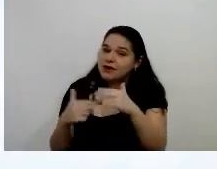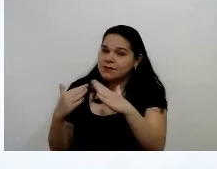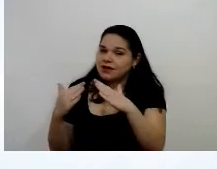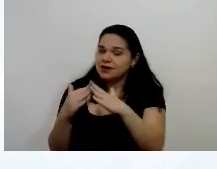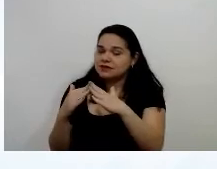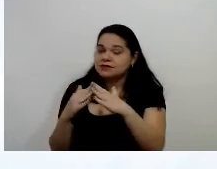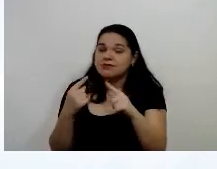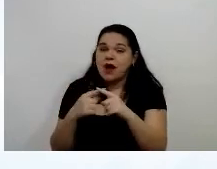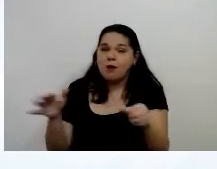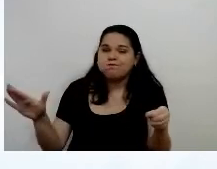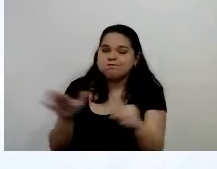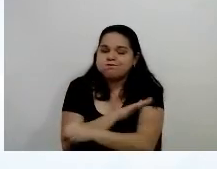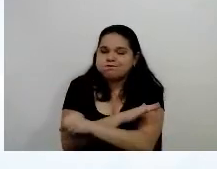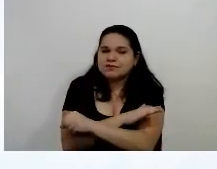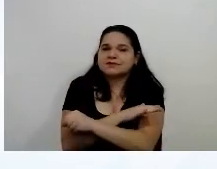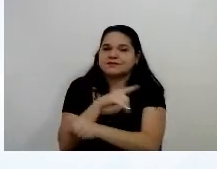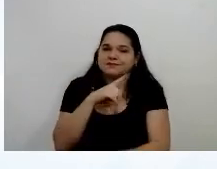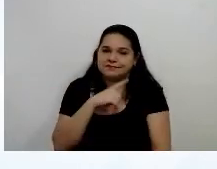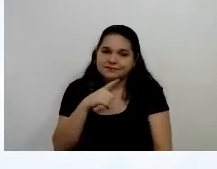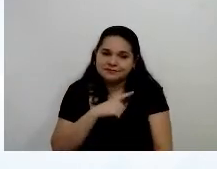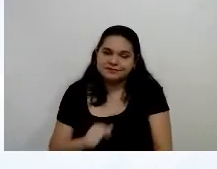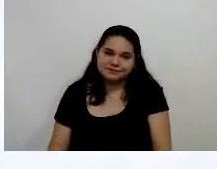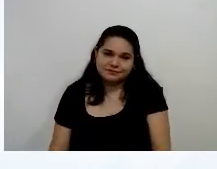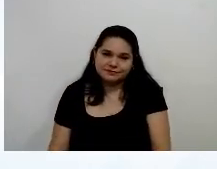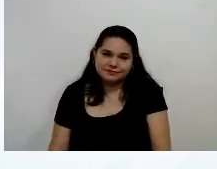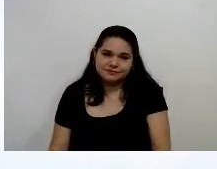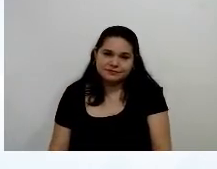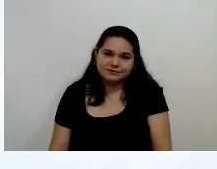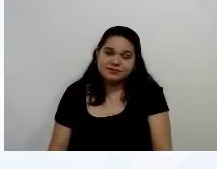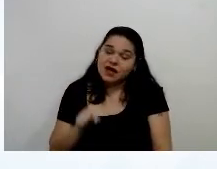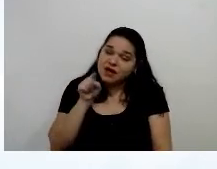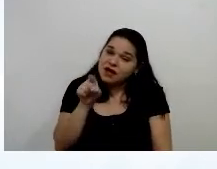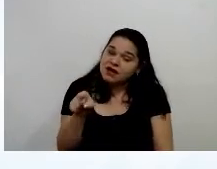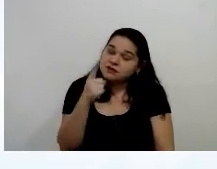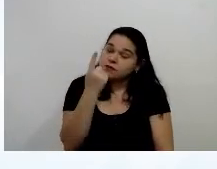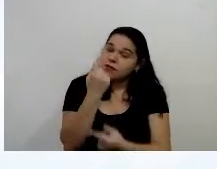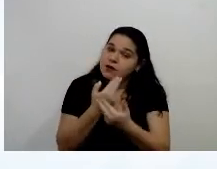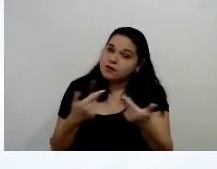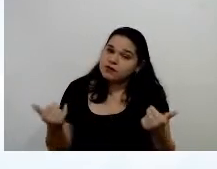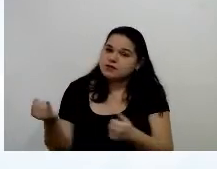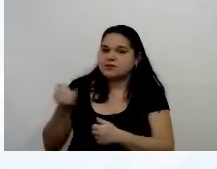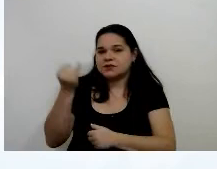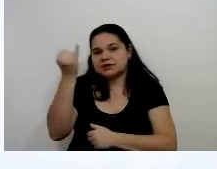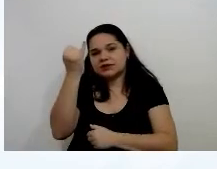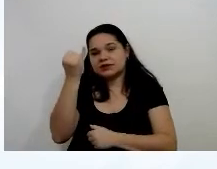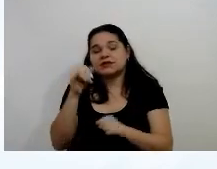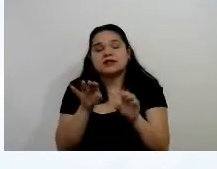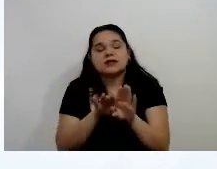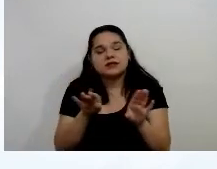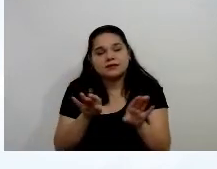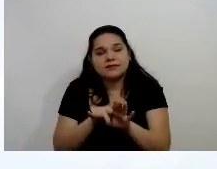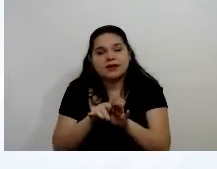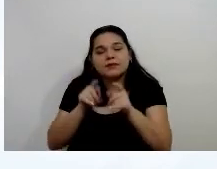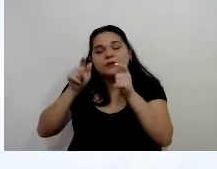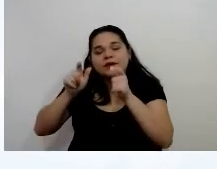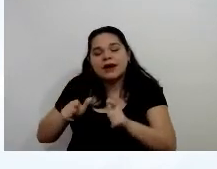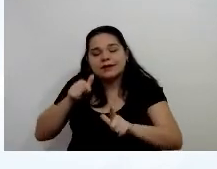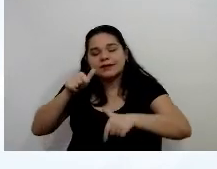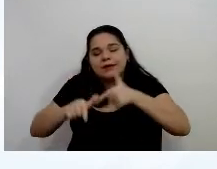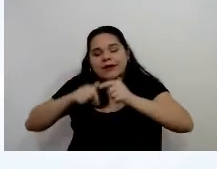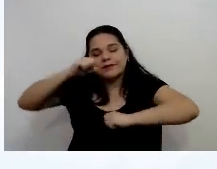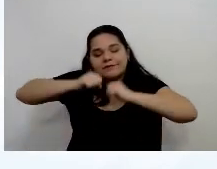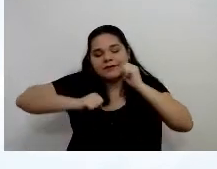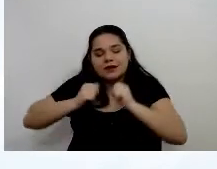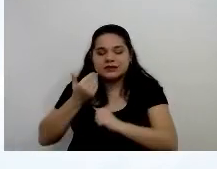muita aglomeração. Eu acho que este é um ponto importante e é onde também, em ambientes precários, que muitas vezes